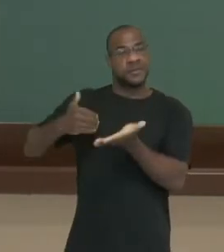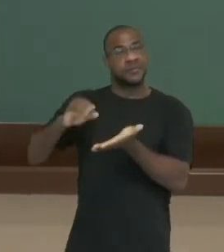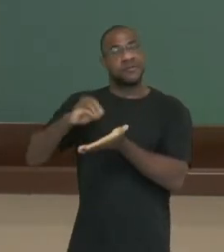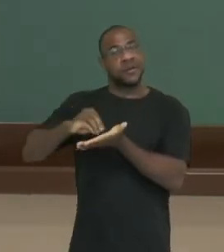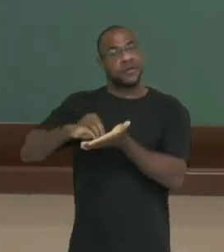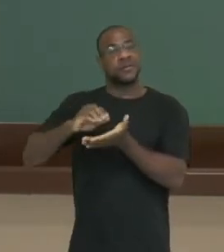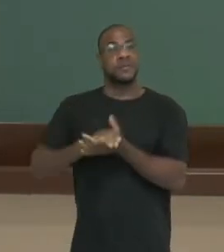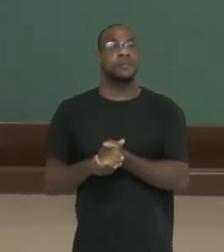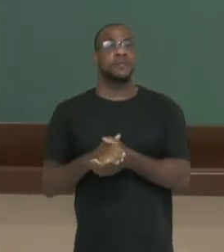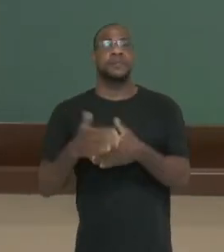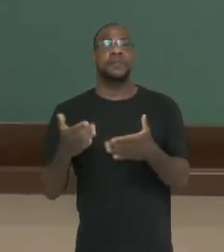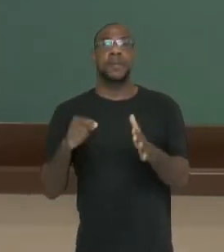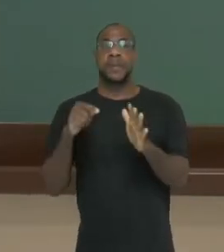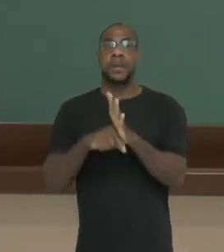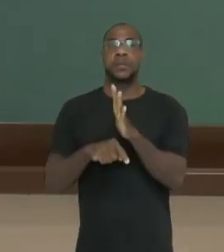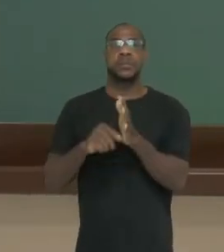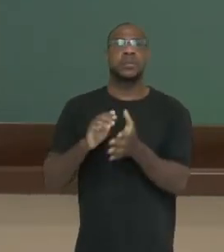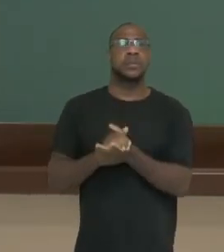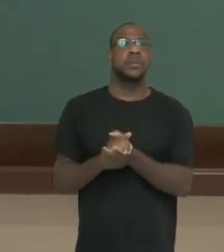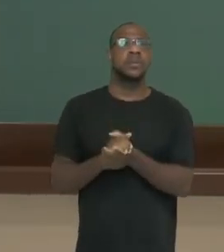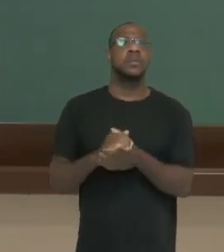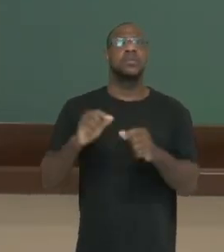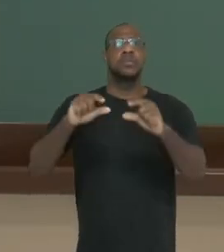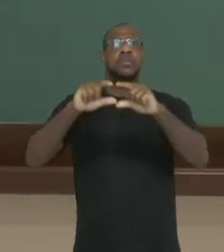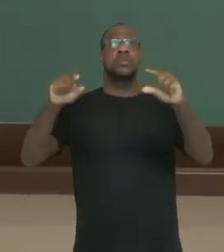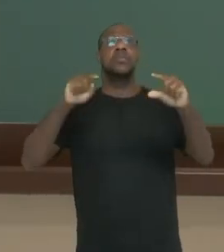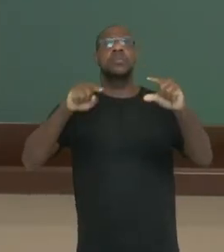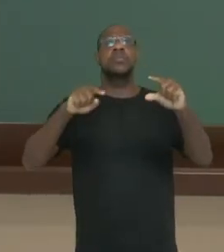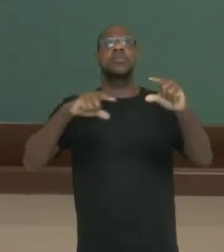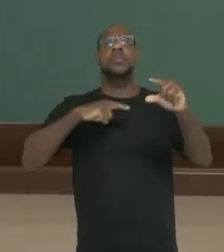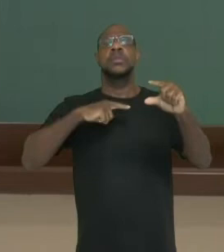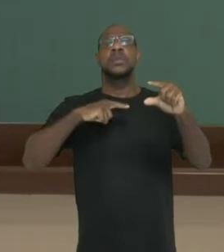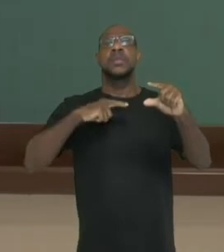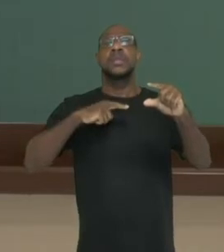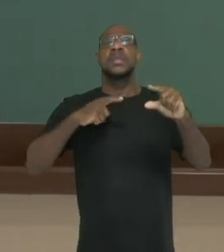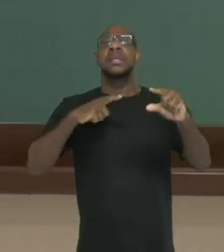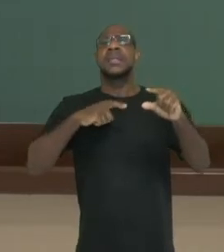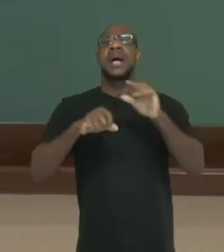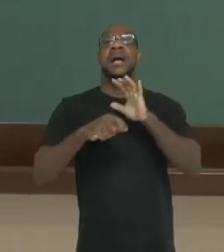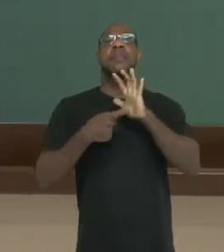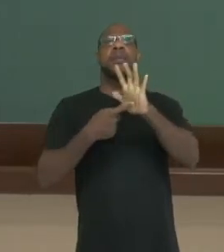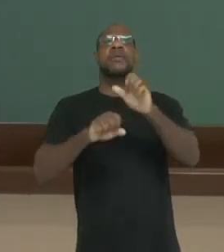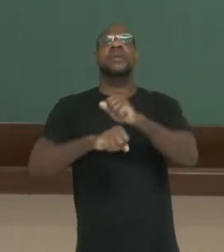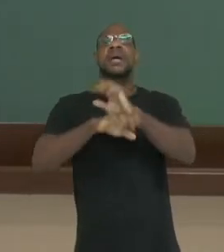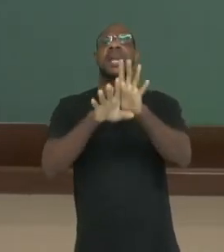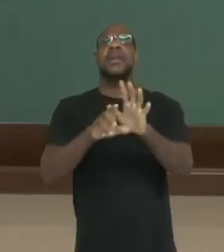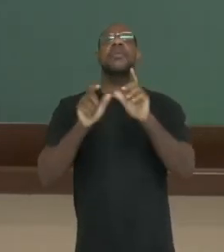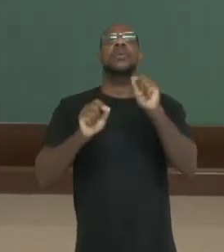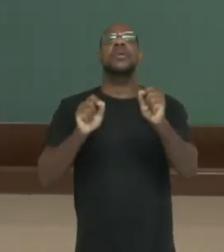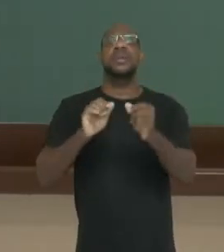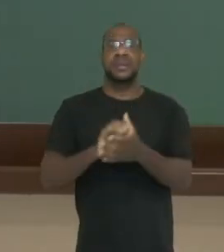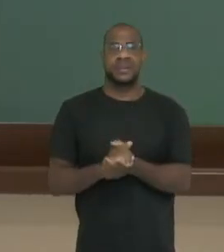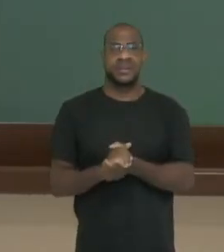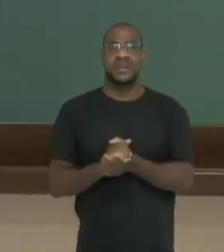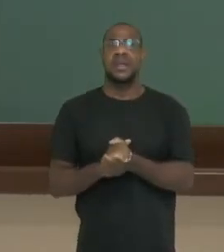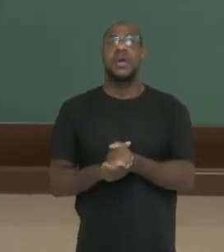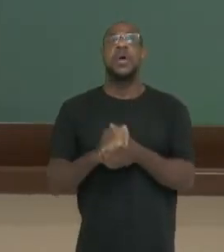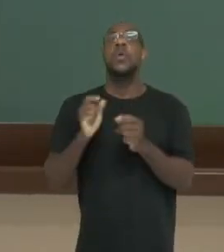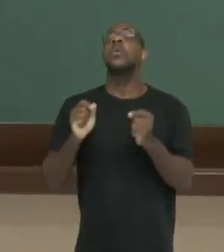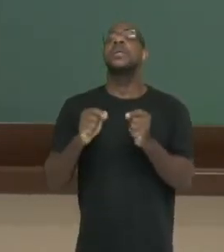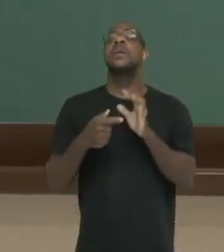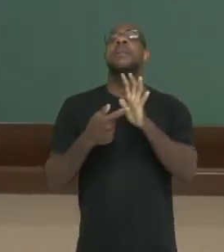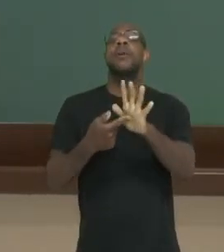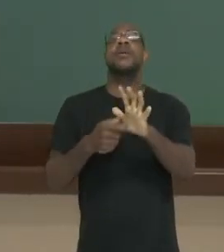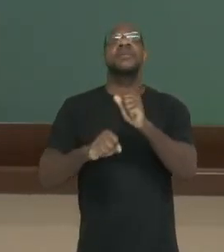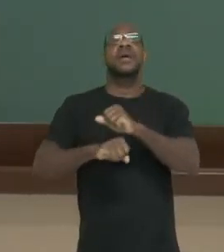né? E aí a pergunta, o que o trecho acima evidencia, né? Qual que é aqui